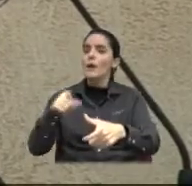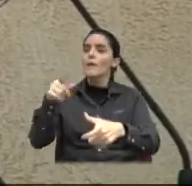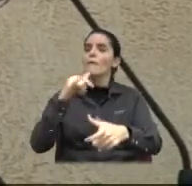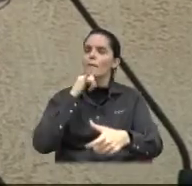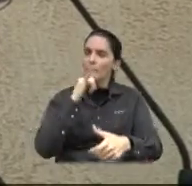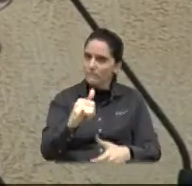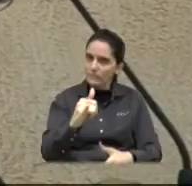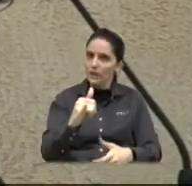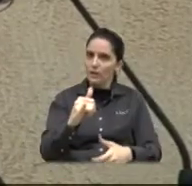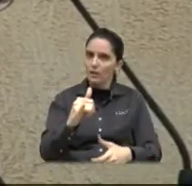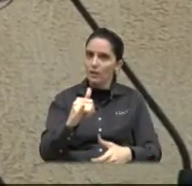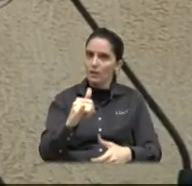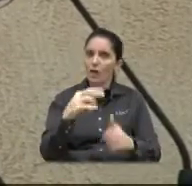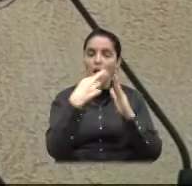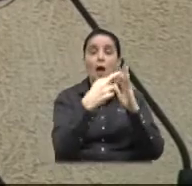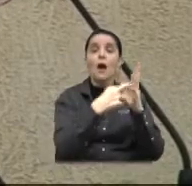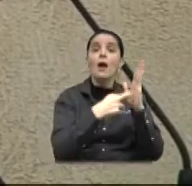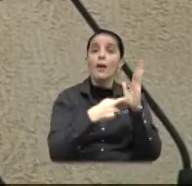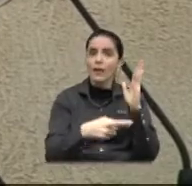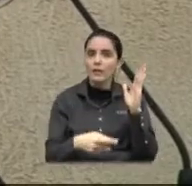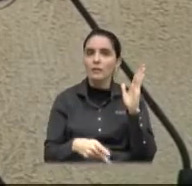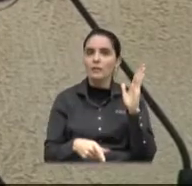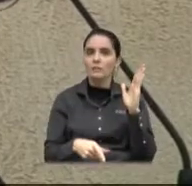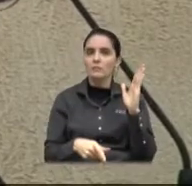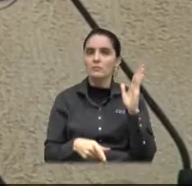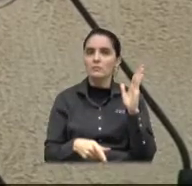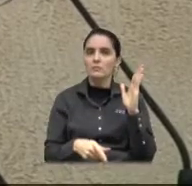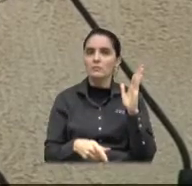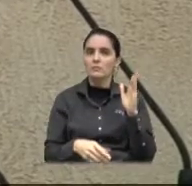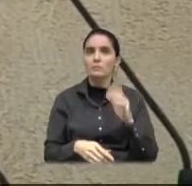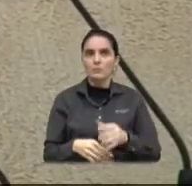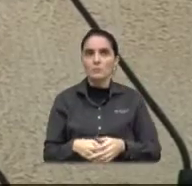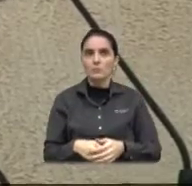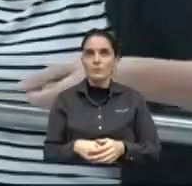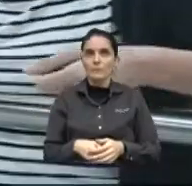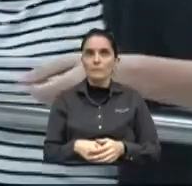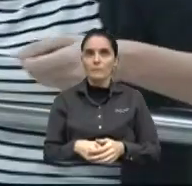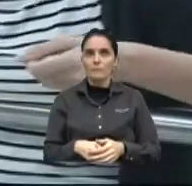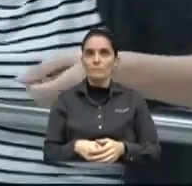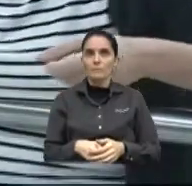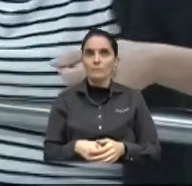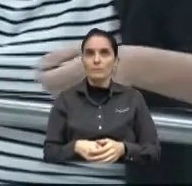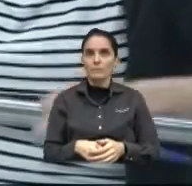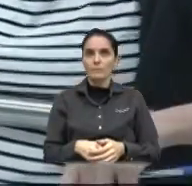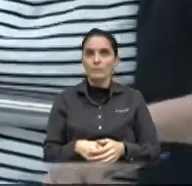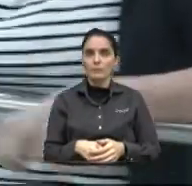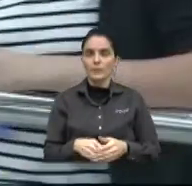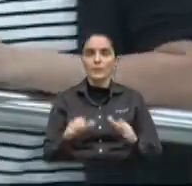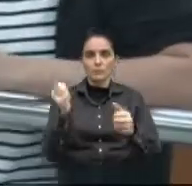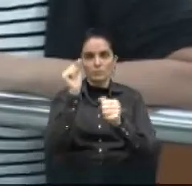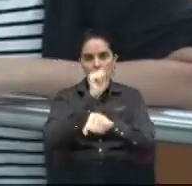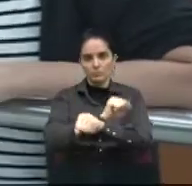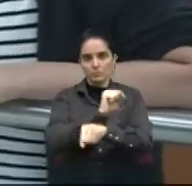e que regra isso que nos que normatiza isso então tem que ter um banheiro masculino